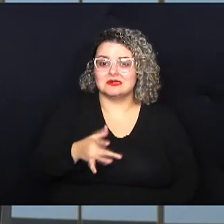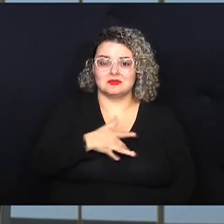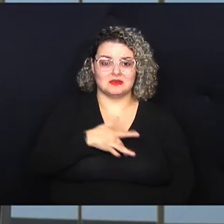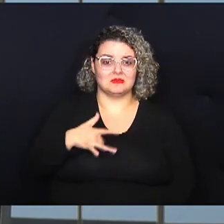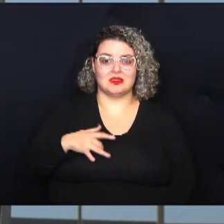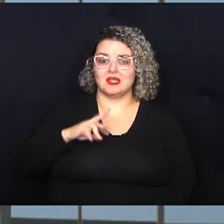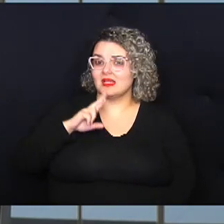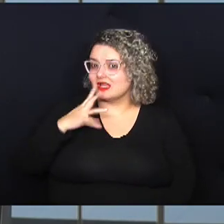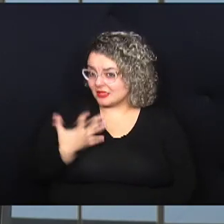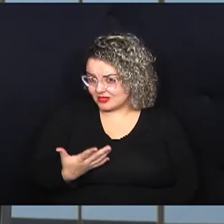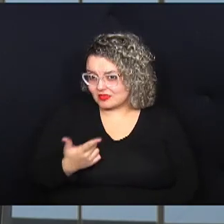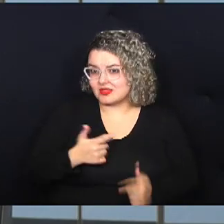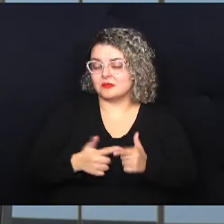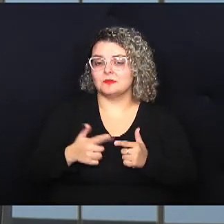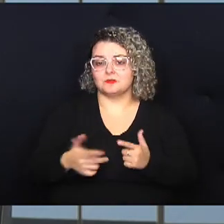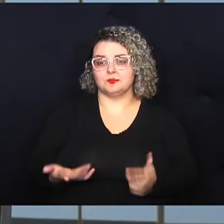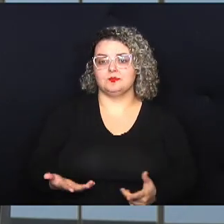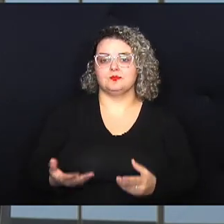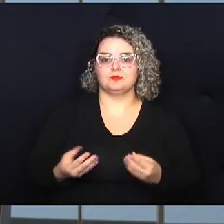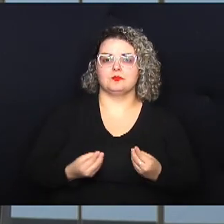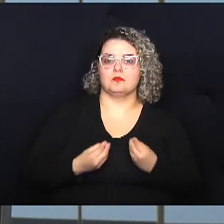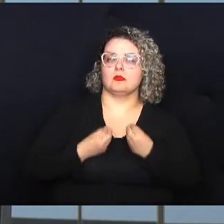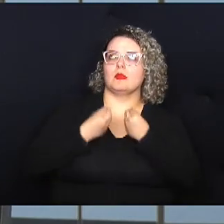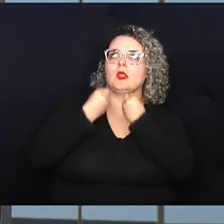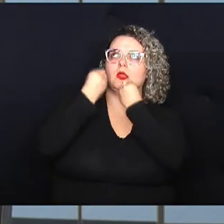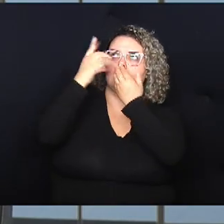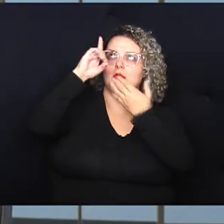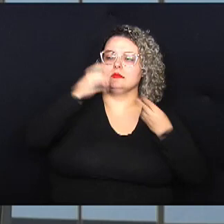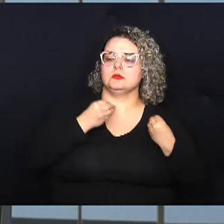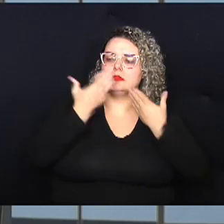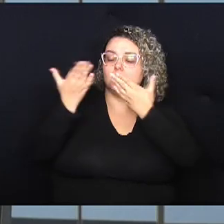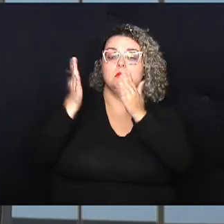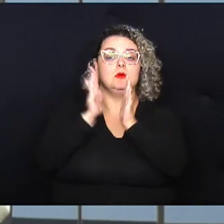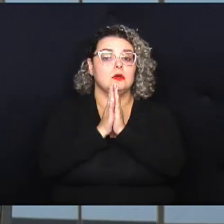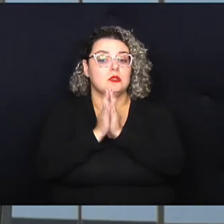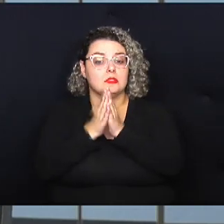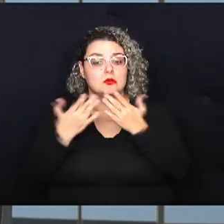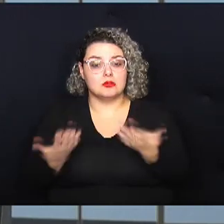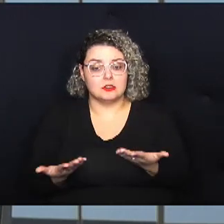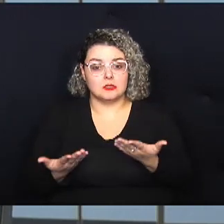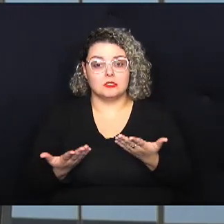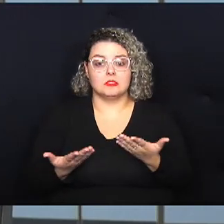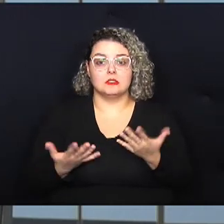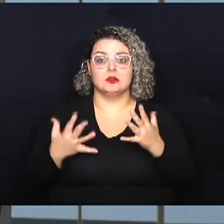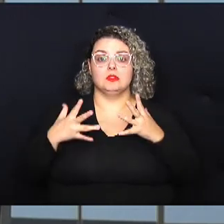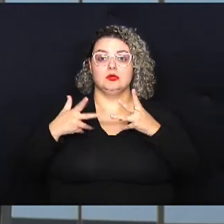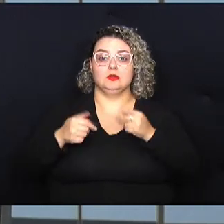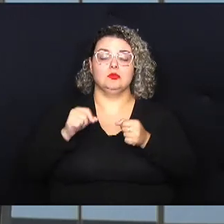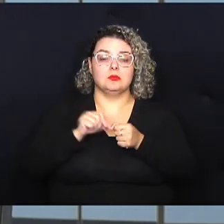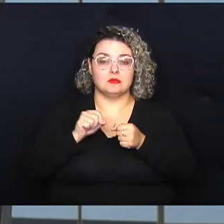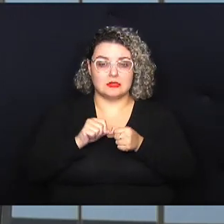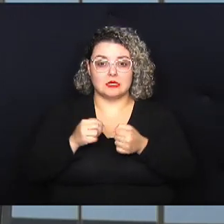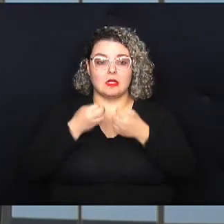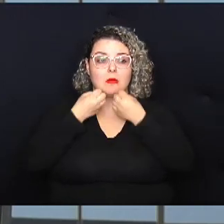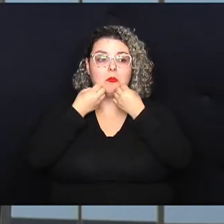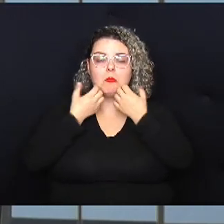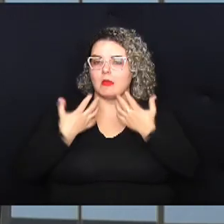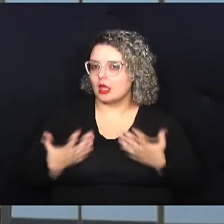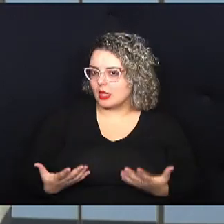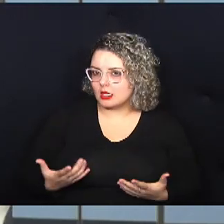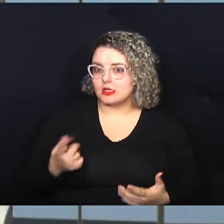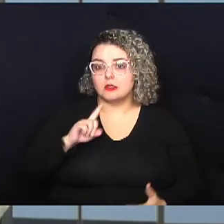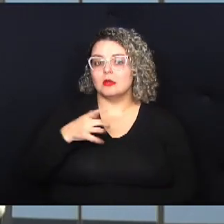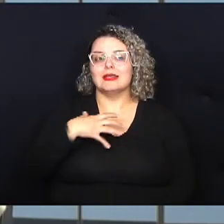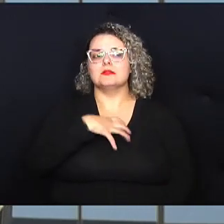resolver. Então, assim, estou entregando na mão de Deus, estamos fazendo oração, então isso vai te fazer ficar melhor. Não é que você não vai sentir,